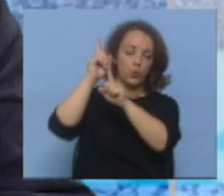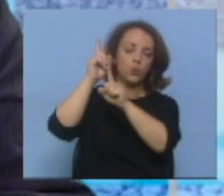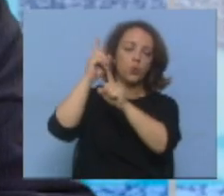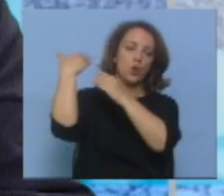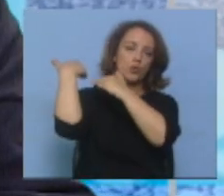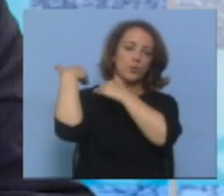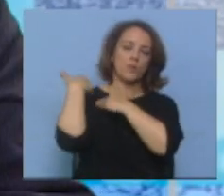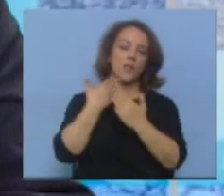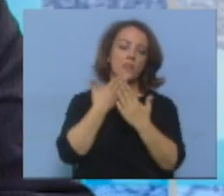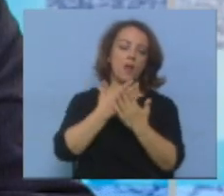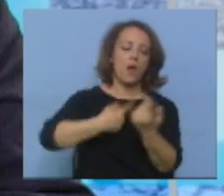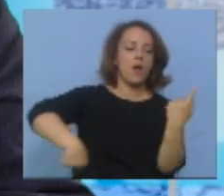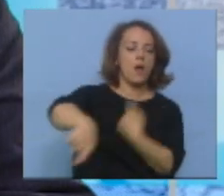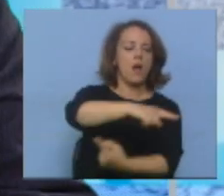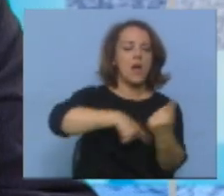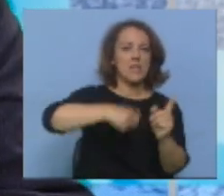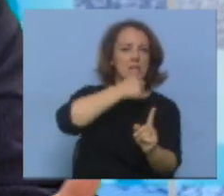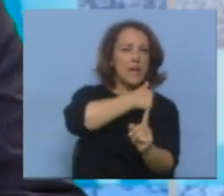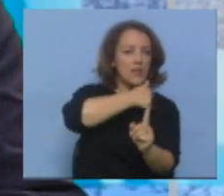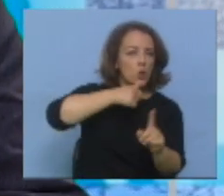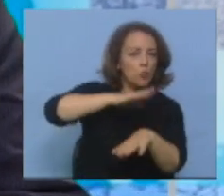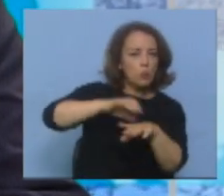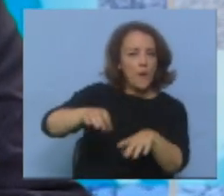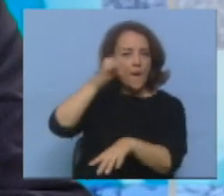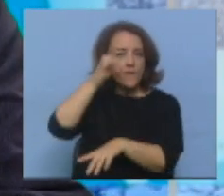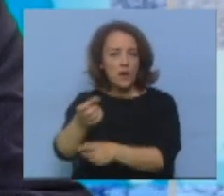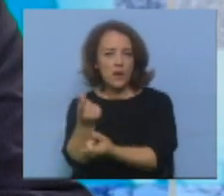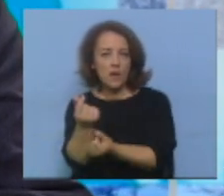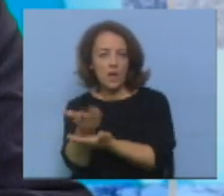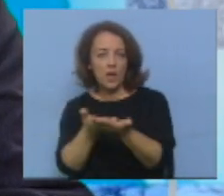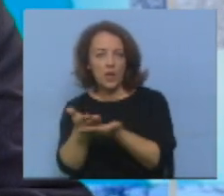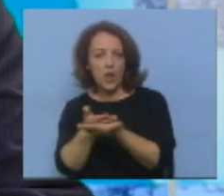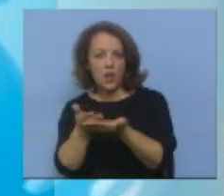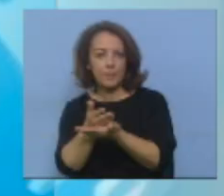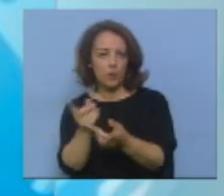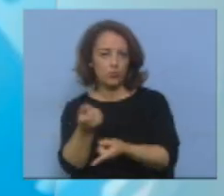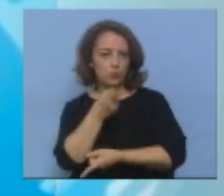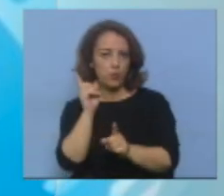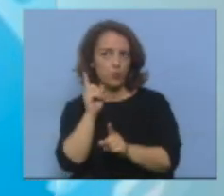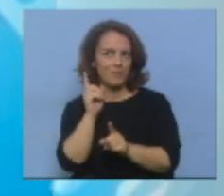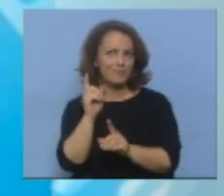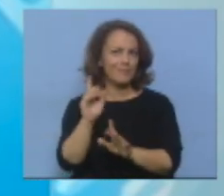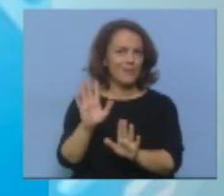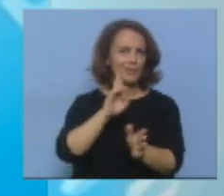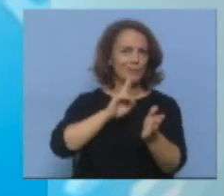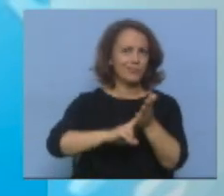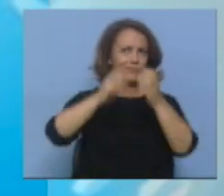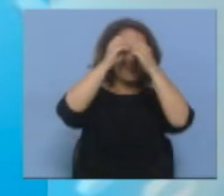povo pelo interesse económico. Infelizmente, qualquer comparação com a atualidade é uma mera